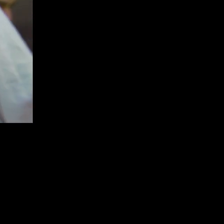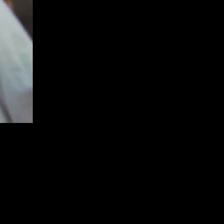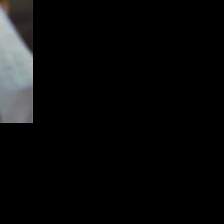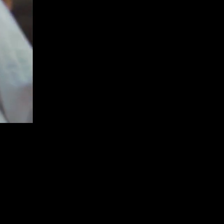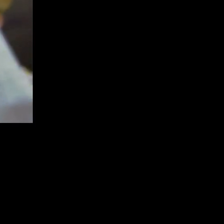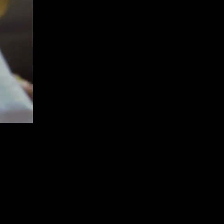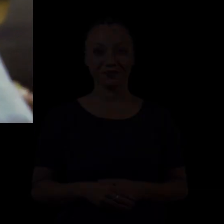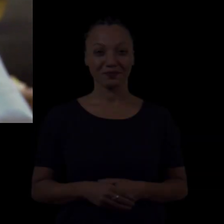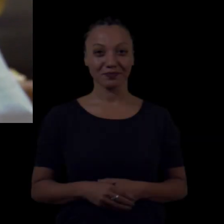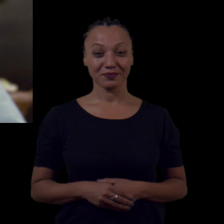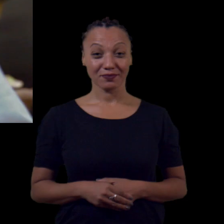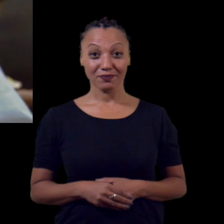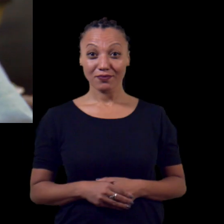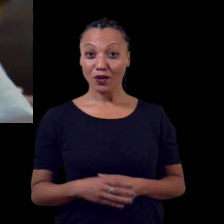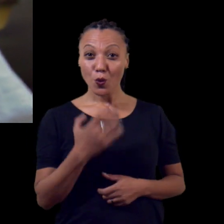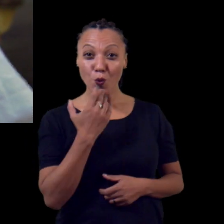Vamos colorir.